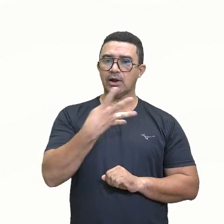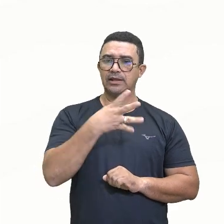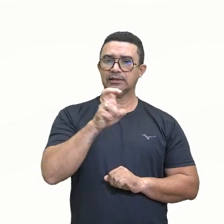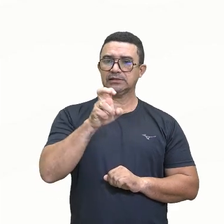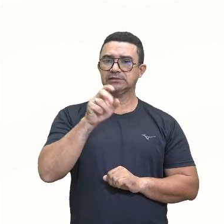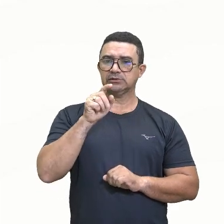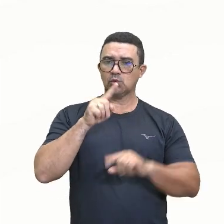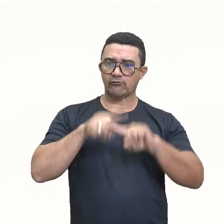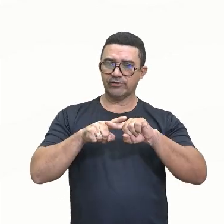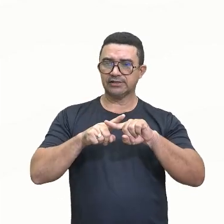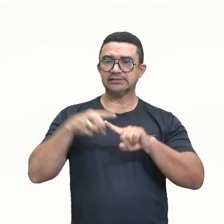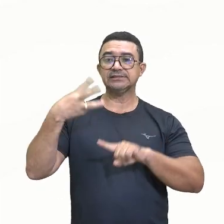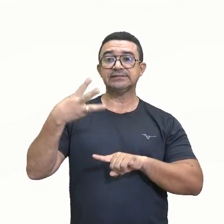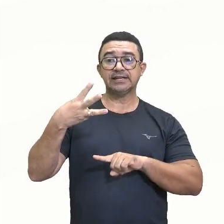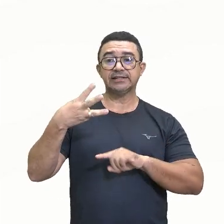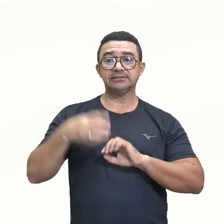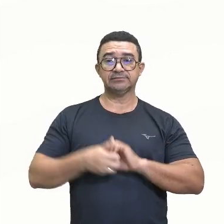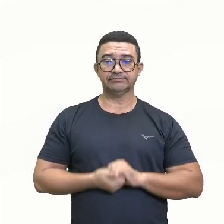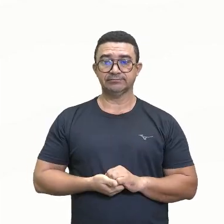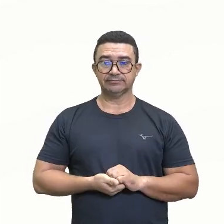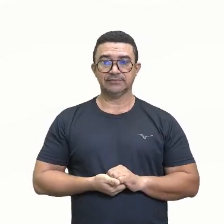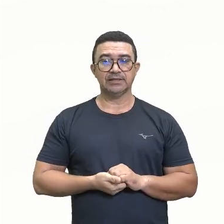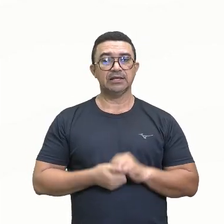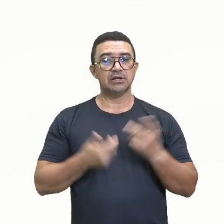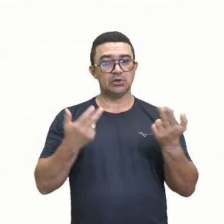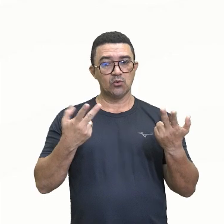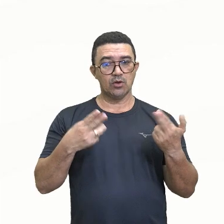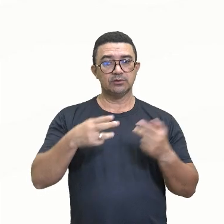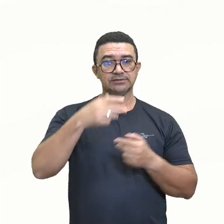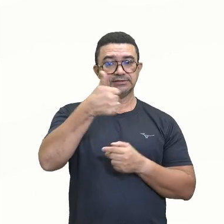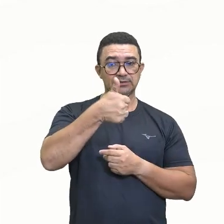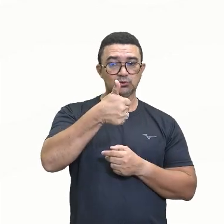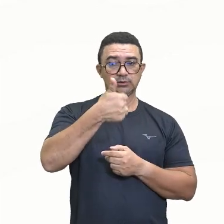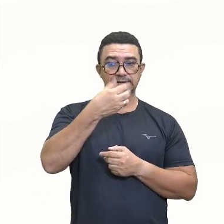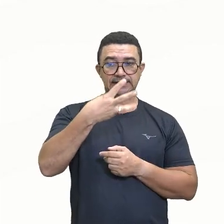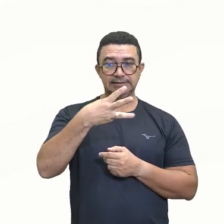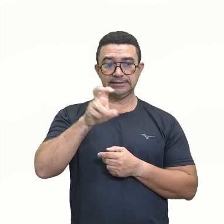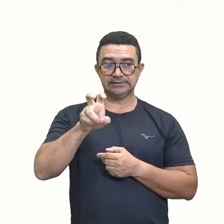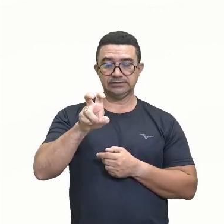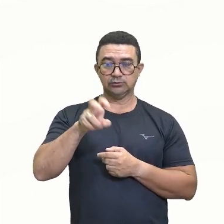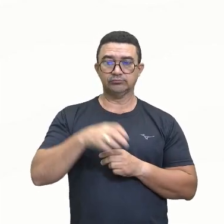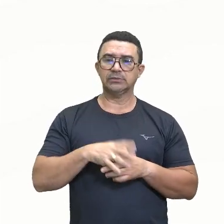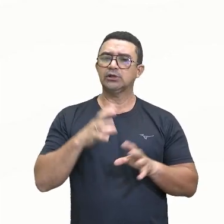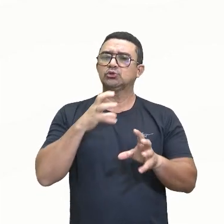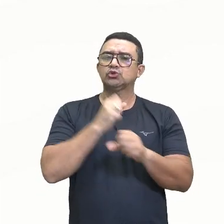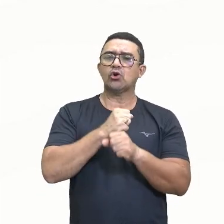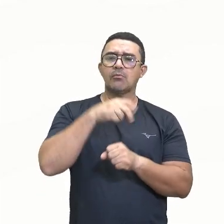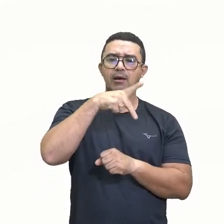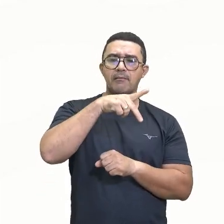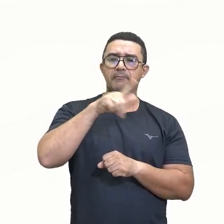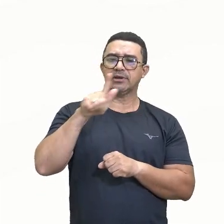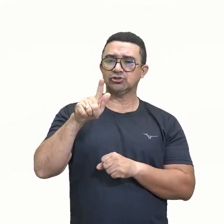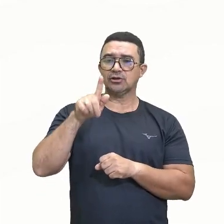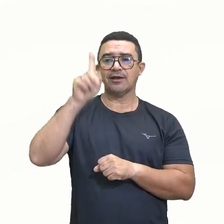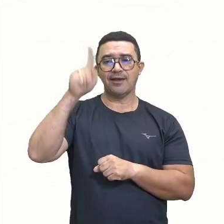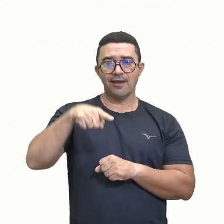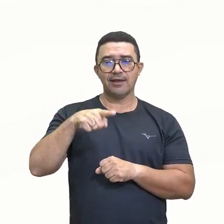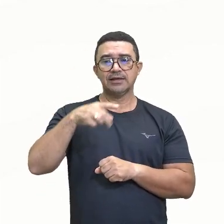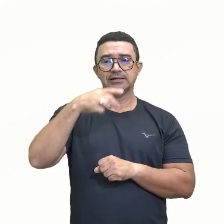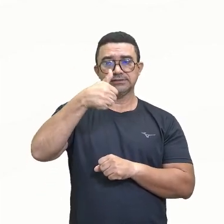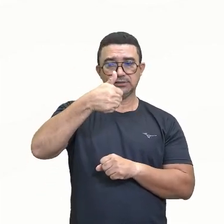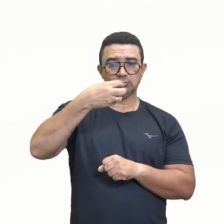45 vezes 3, isso é igual a 135. Então, a soma dessa PG é